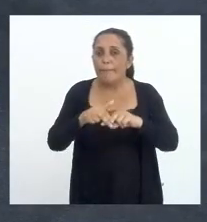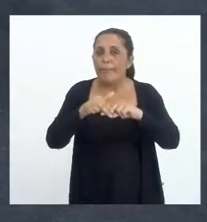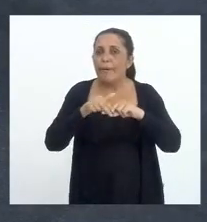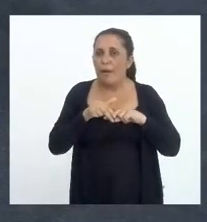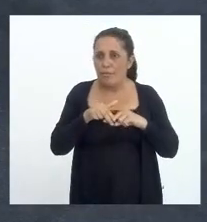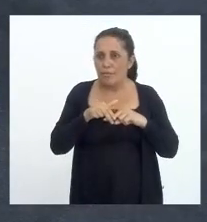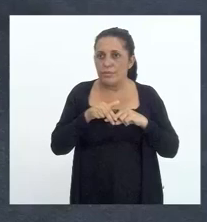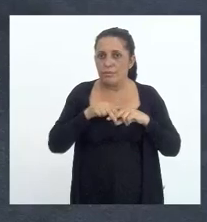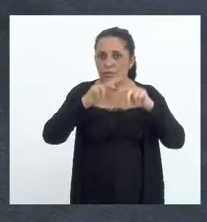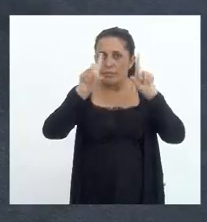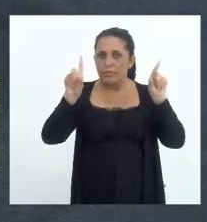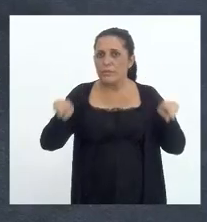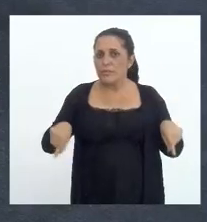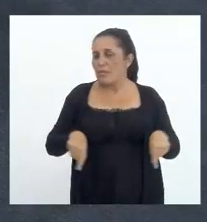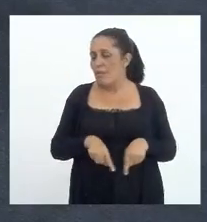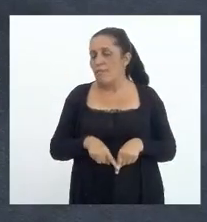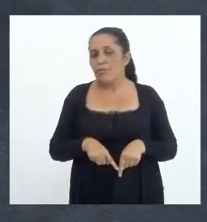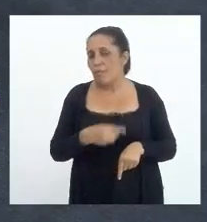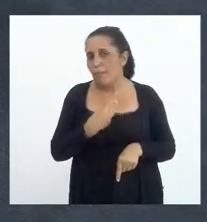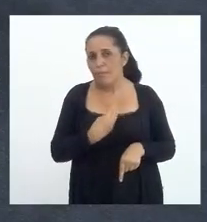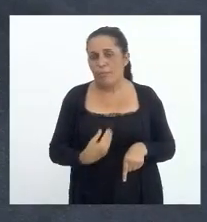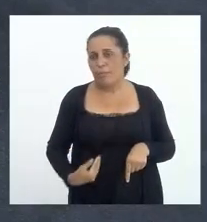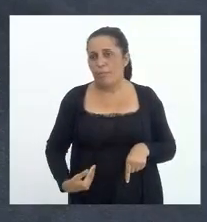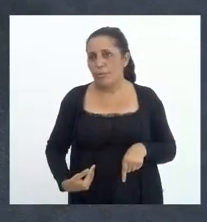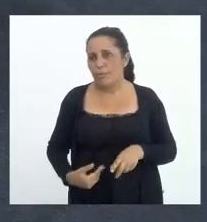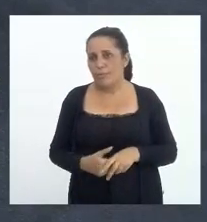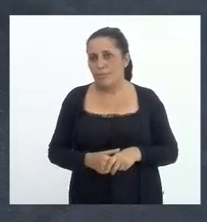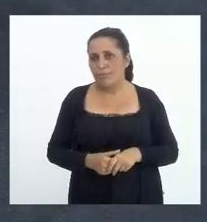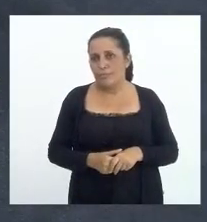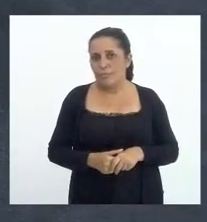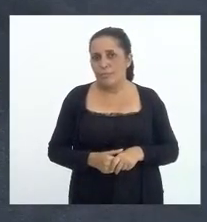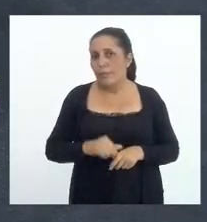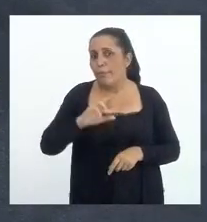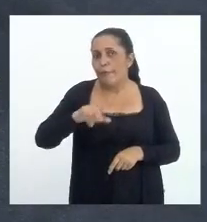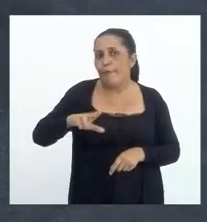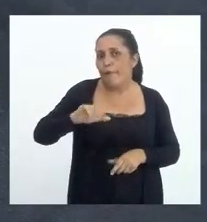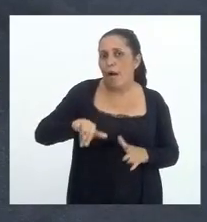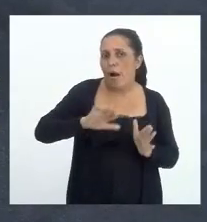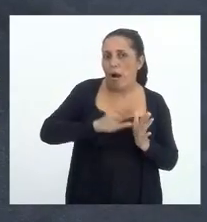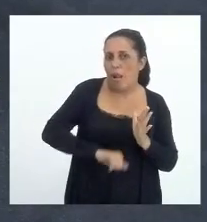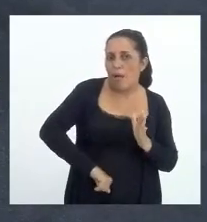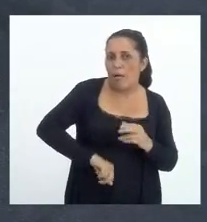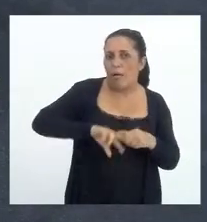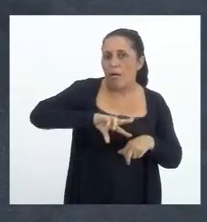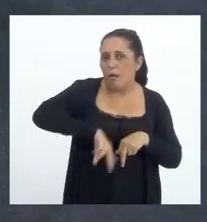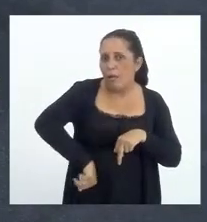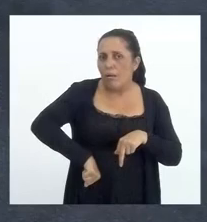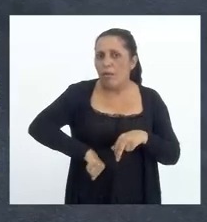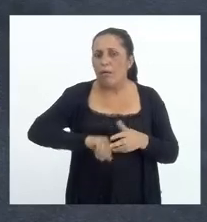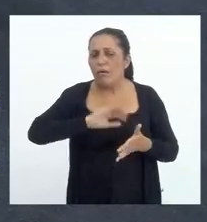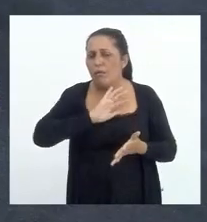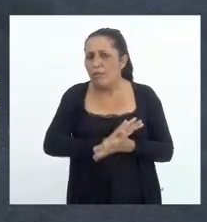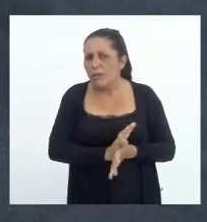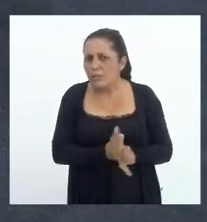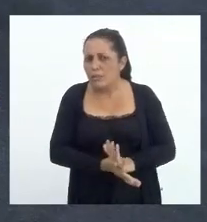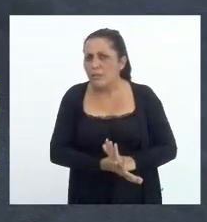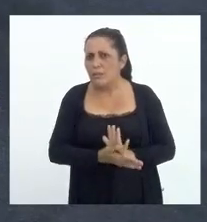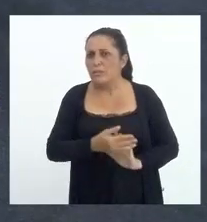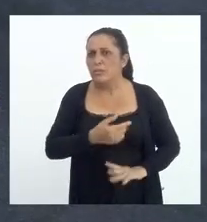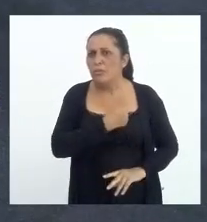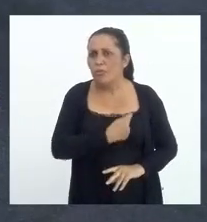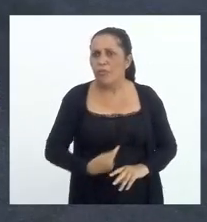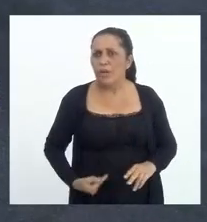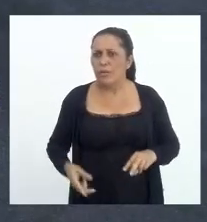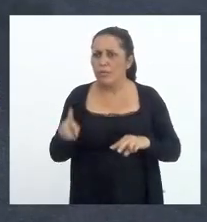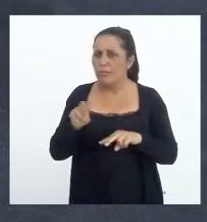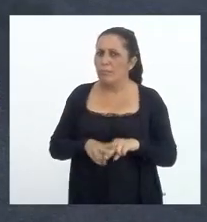do servidor público, que não é fruto das roubalheiras, das covardias, dos governadores